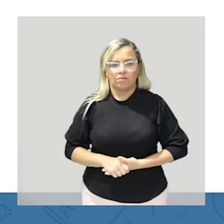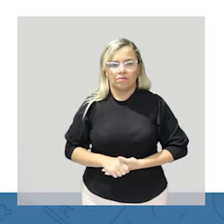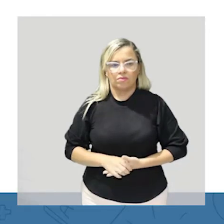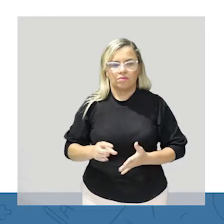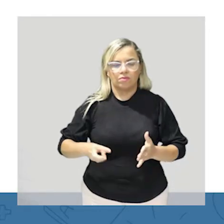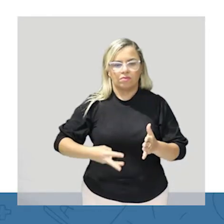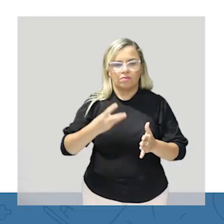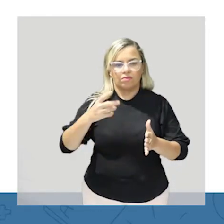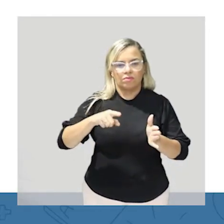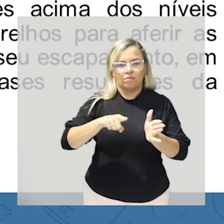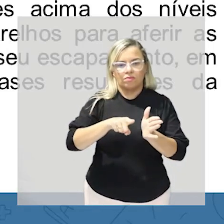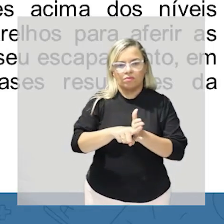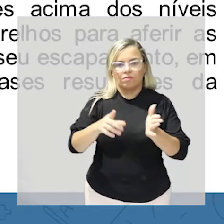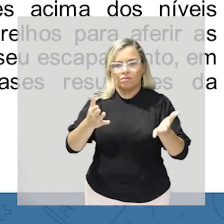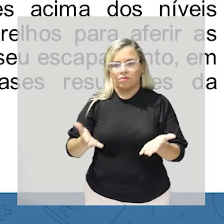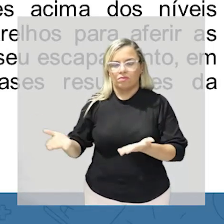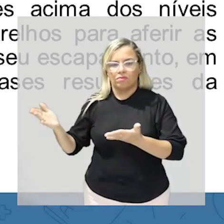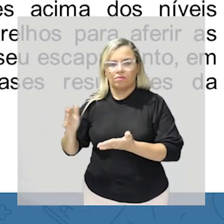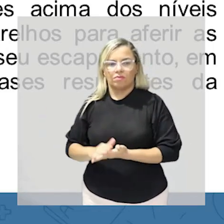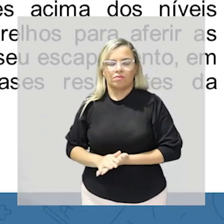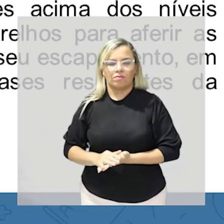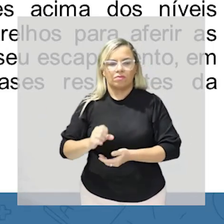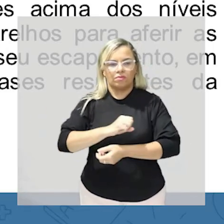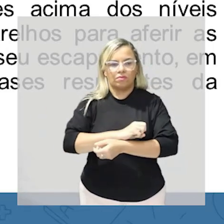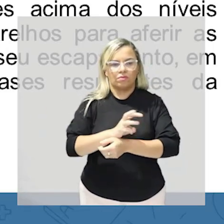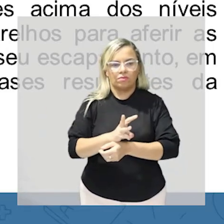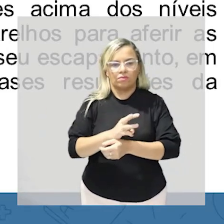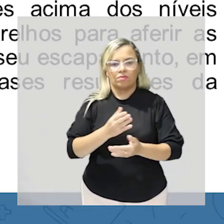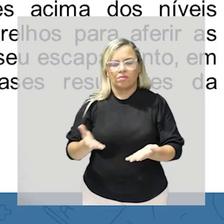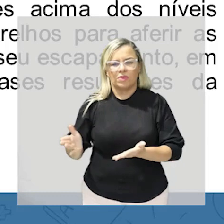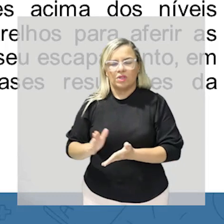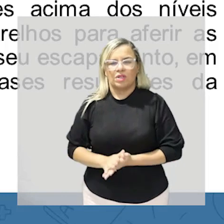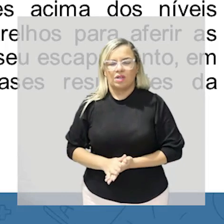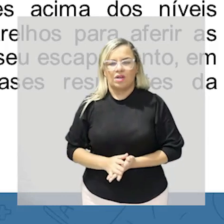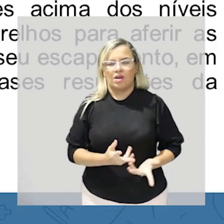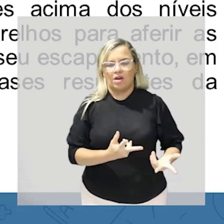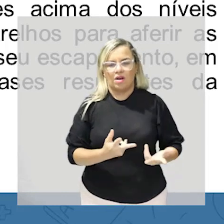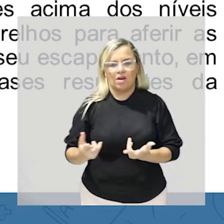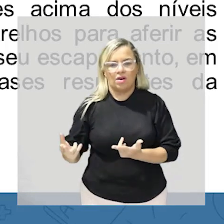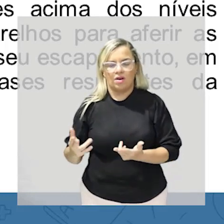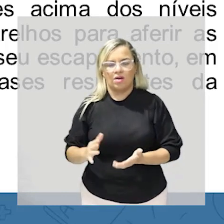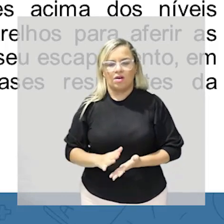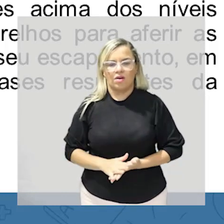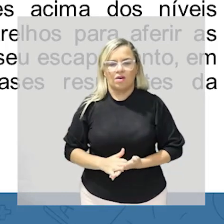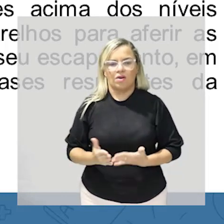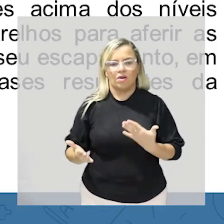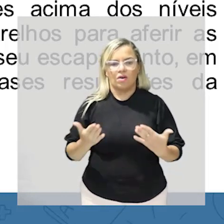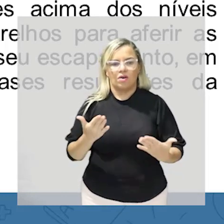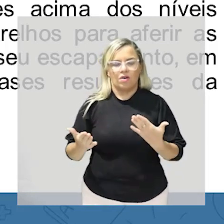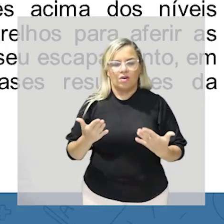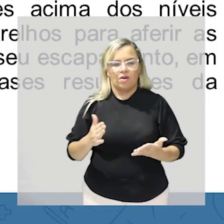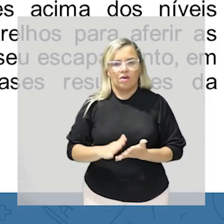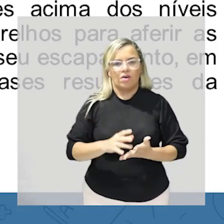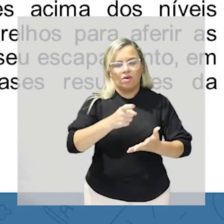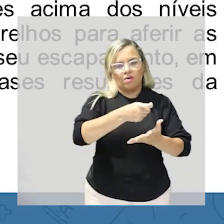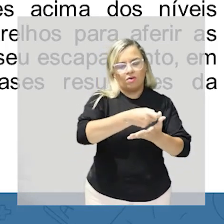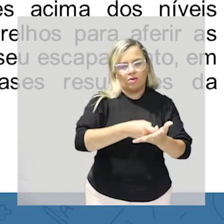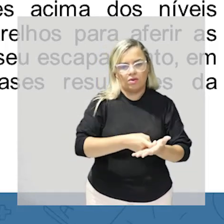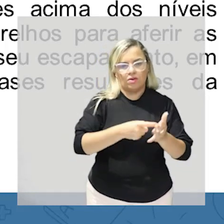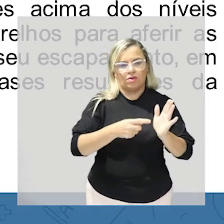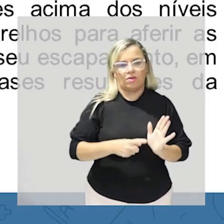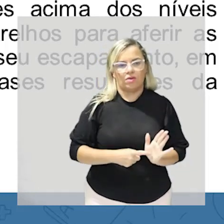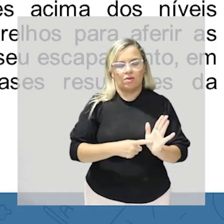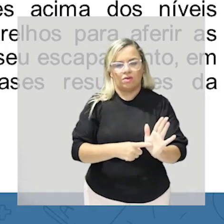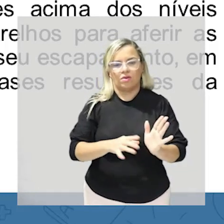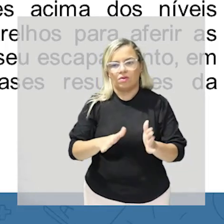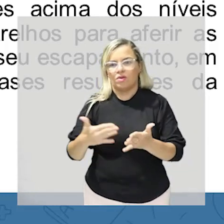Terceira questão, questão da UEMA. Mesma estrutura, galera, tá? Nós temos um texto motivador, tá certo? E